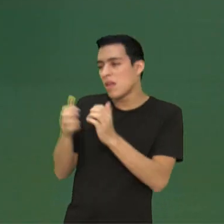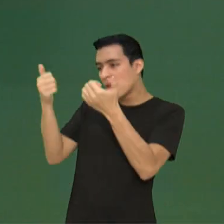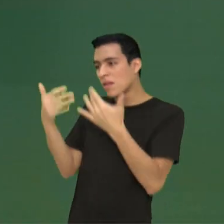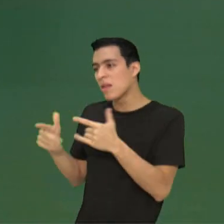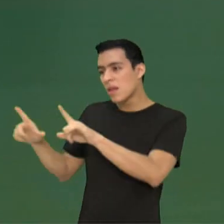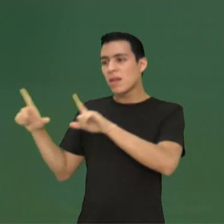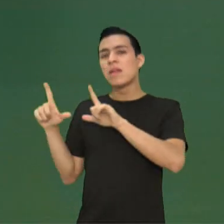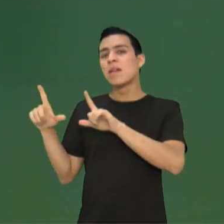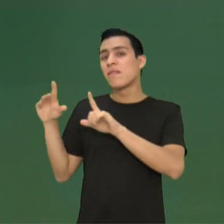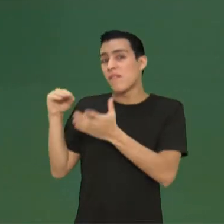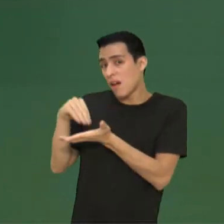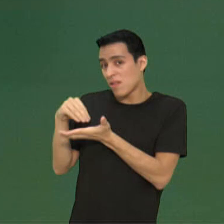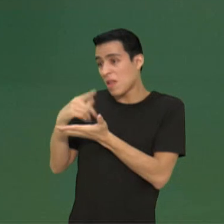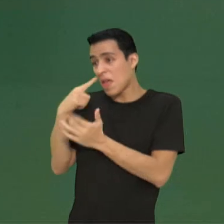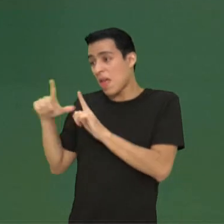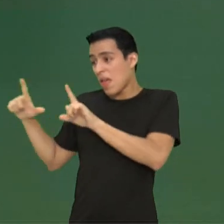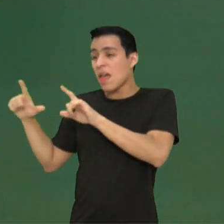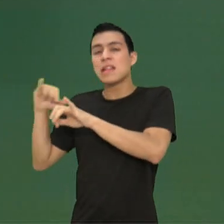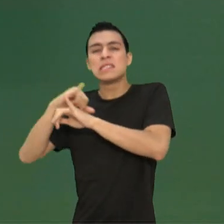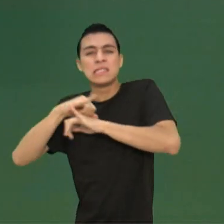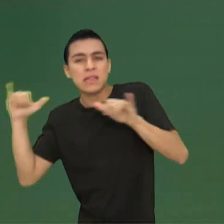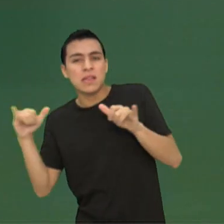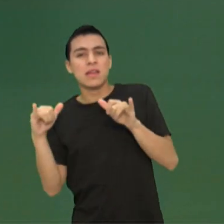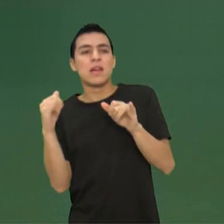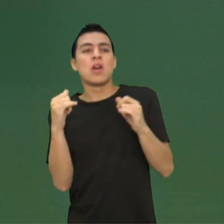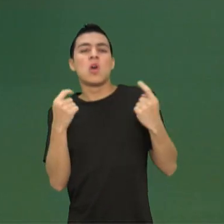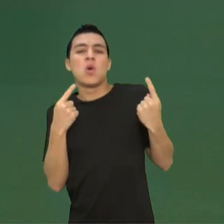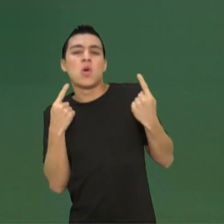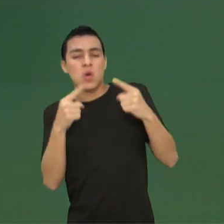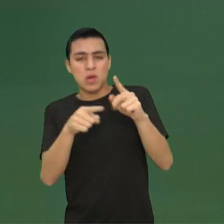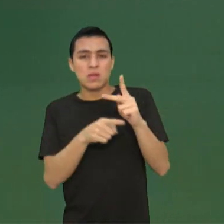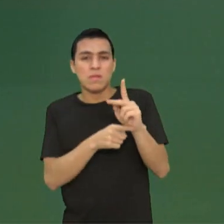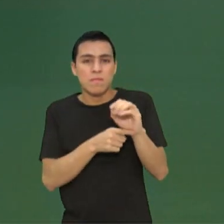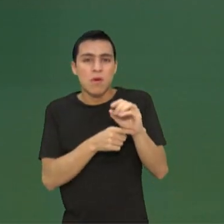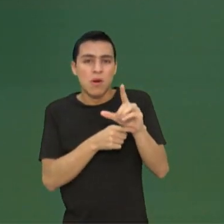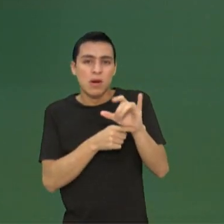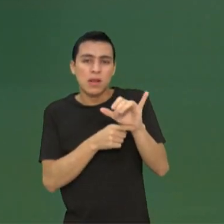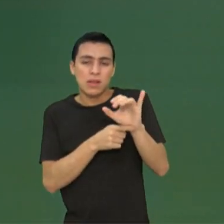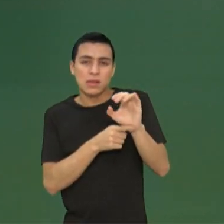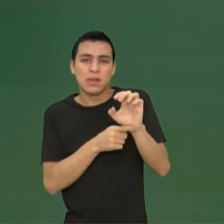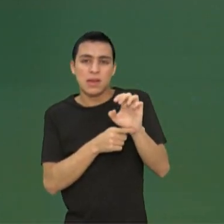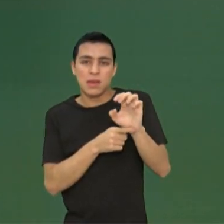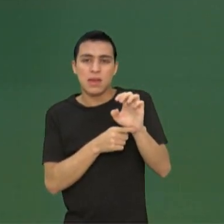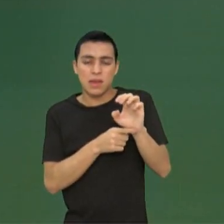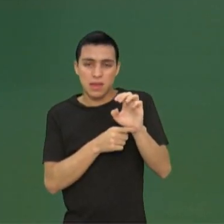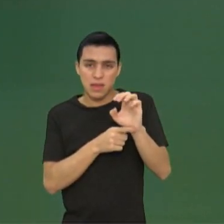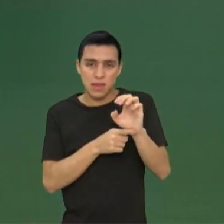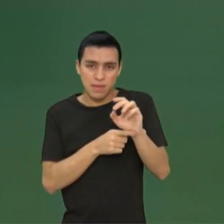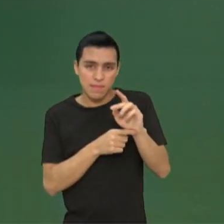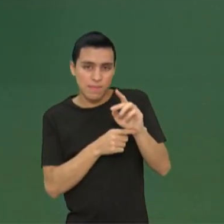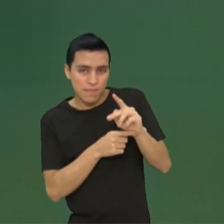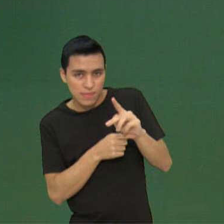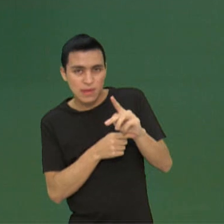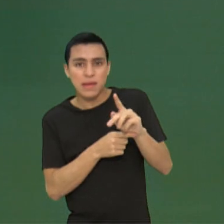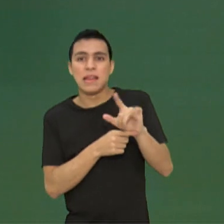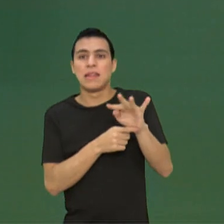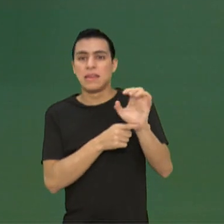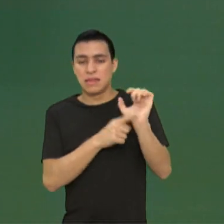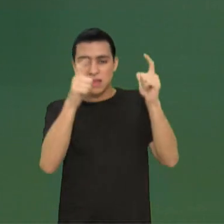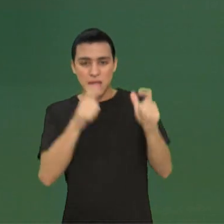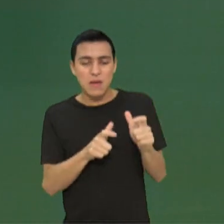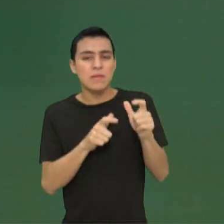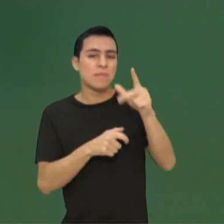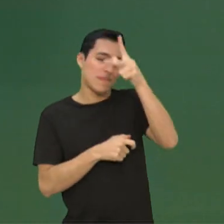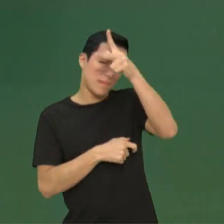sobre a figura, né? Aqui a campanha de vacinação contra poliomielite, paralisia infantil e sarampo, lá da Prefeitura de Belo